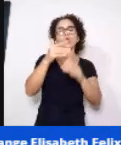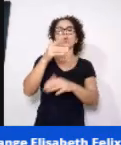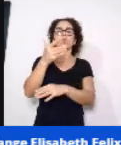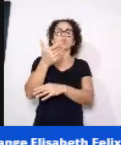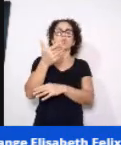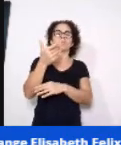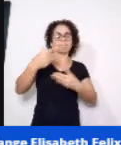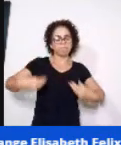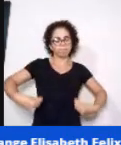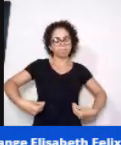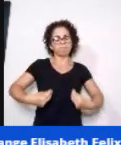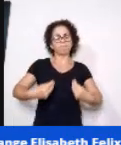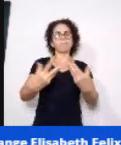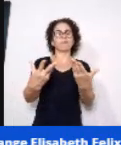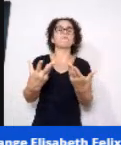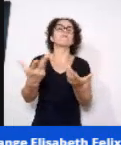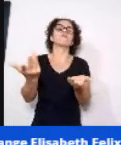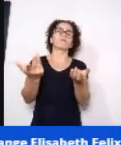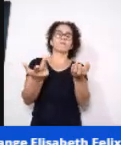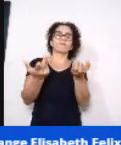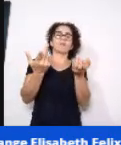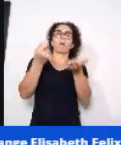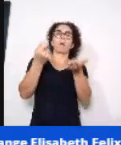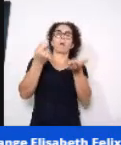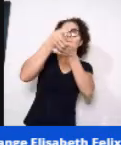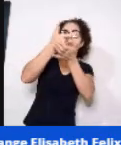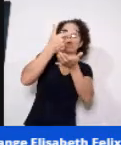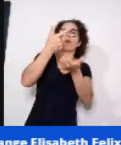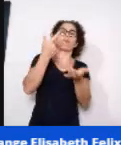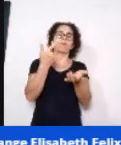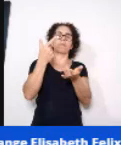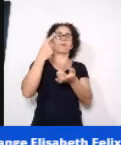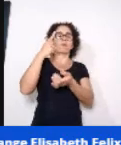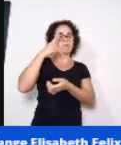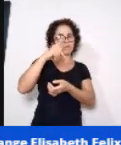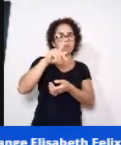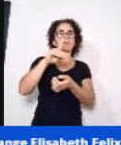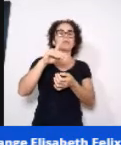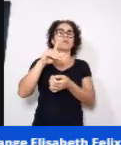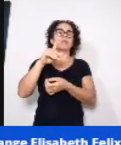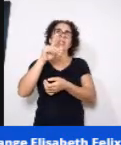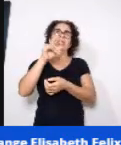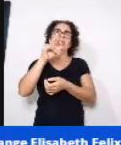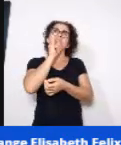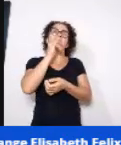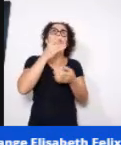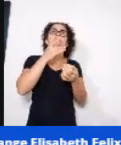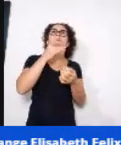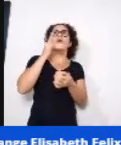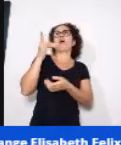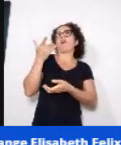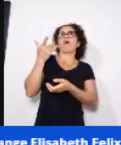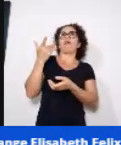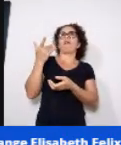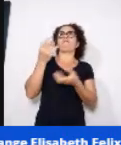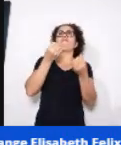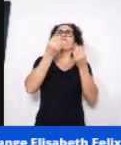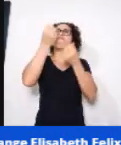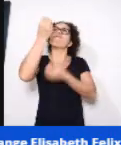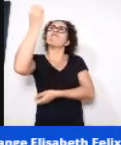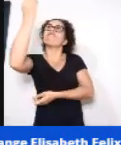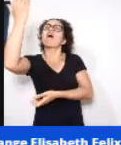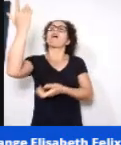financeira, né? Um livro, uma viagem, um momento para o teu lazer, um curso de pós-graduação, um curso de